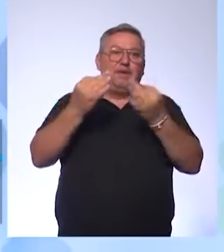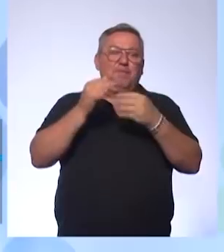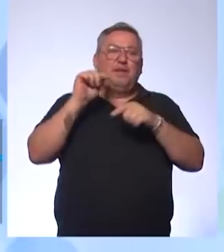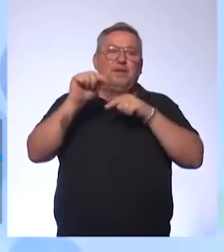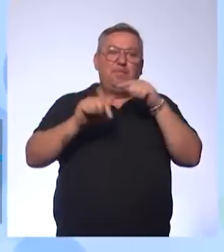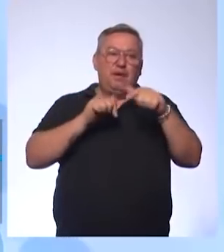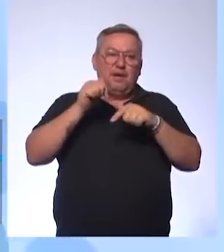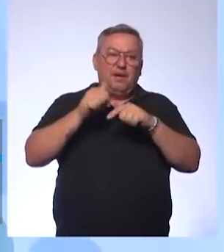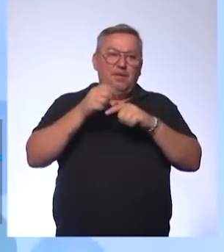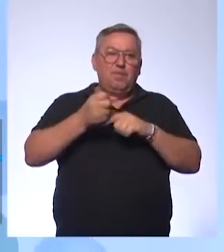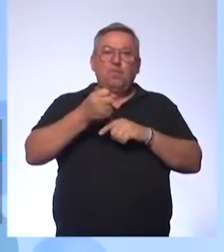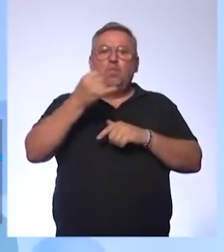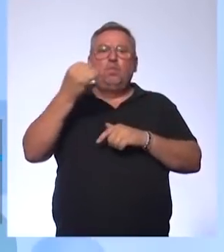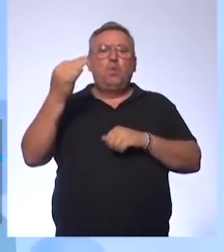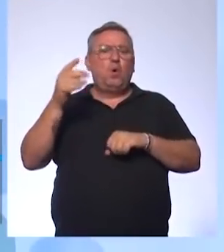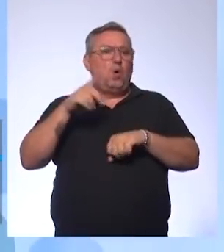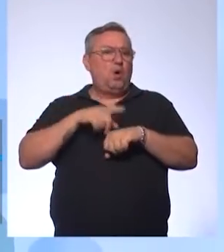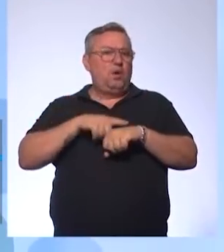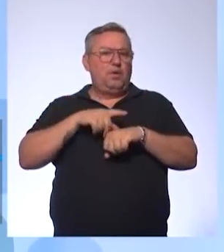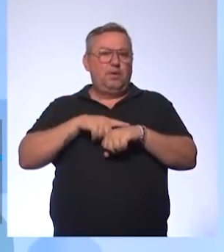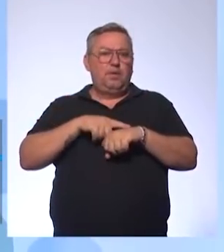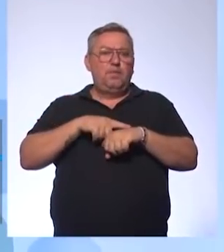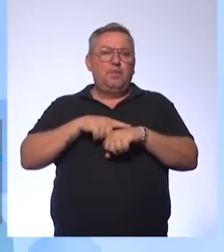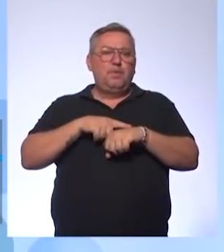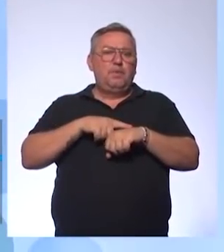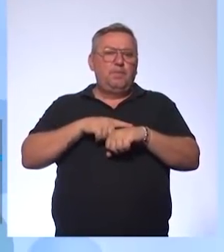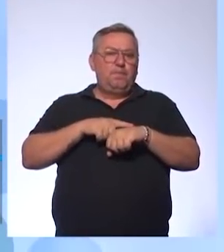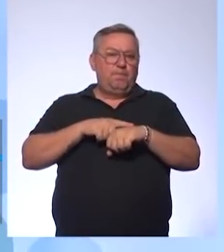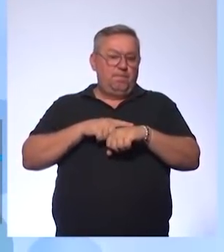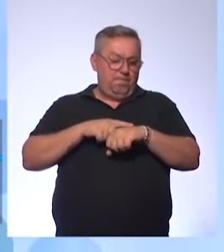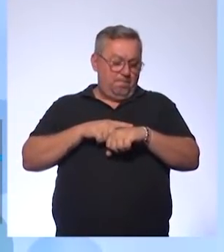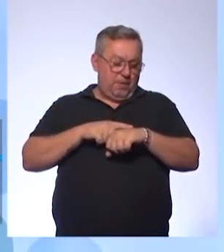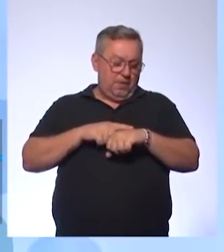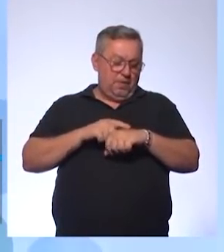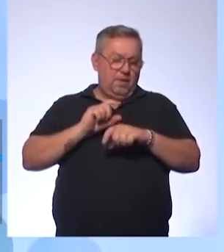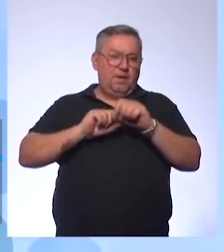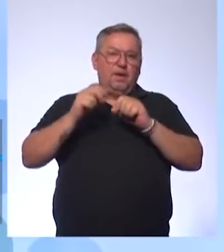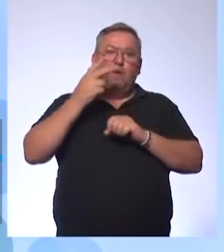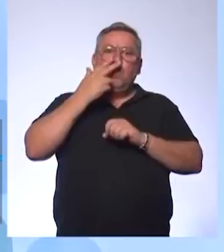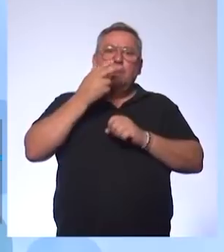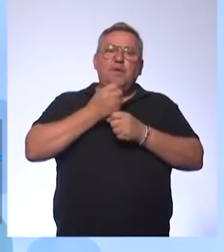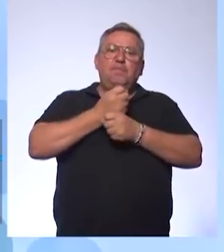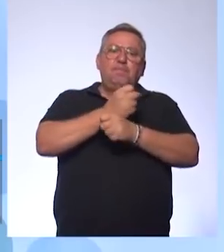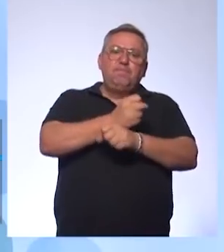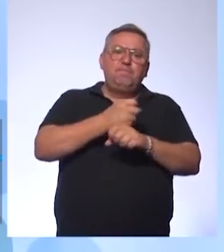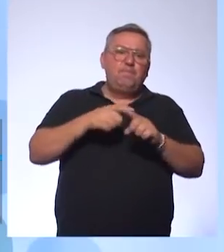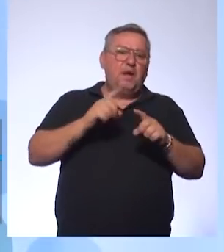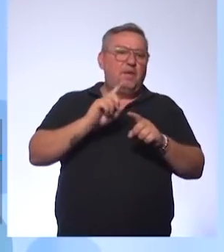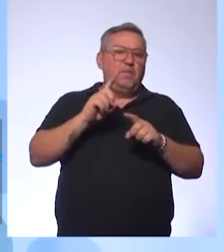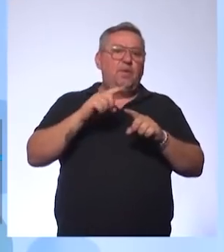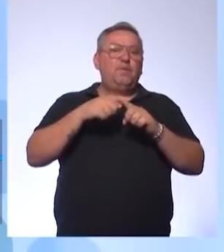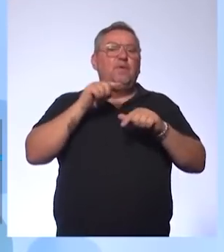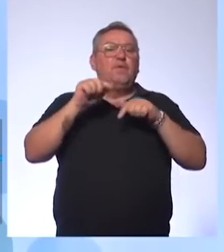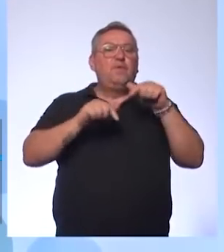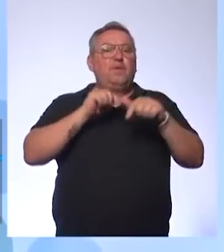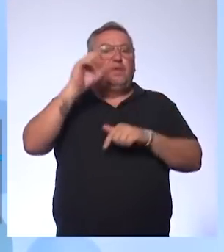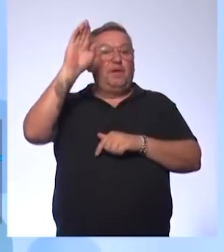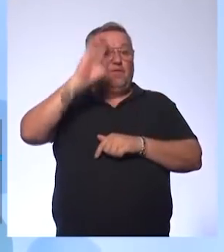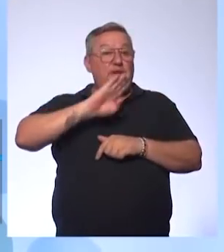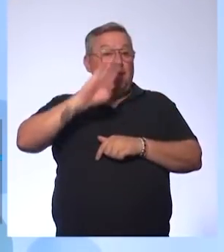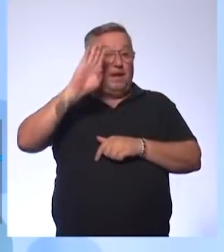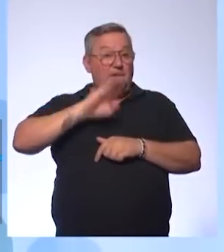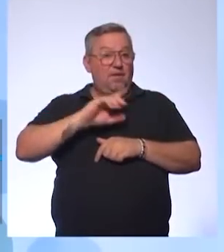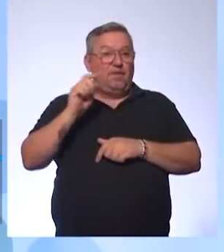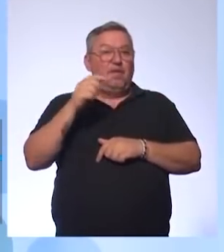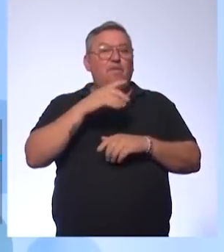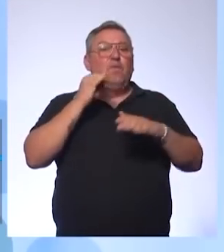trabalhar para mim durante muito tempo. Então, parece escravidão, mas não é, porque vocês vão trabalhar de graça, vocês vão